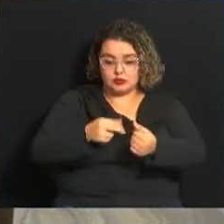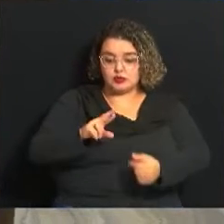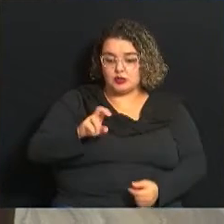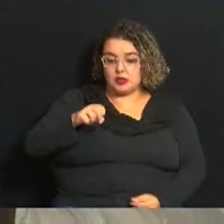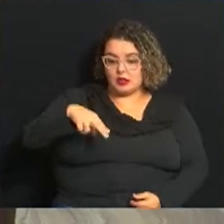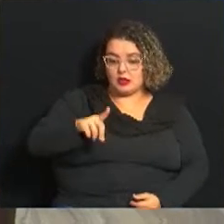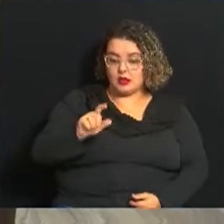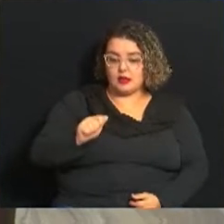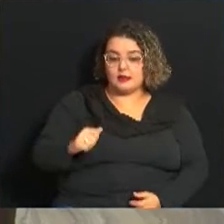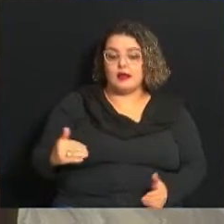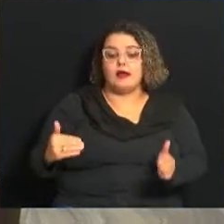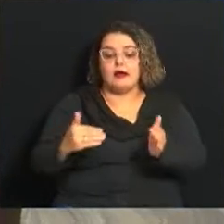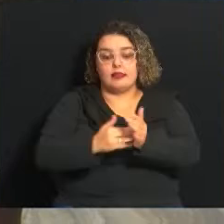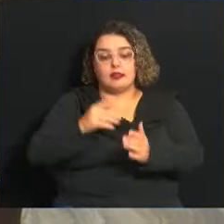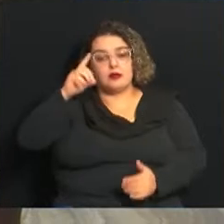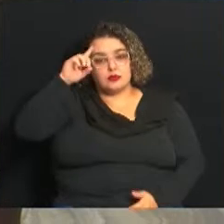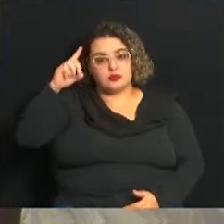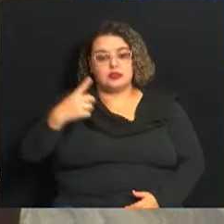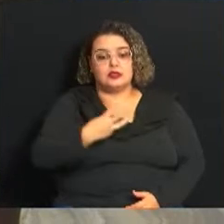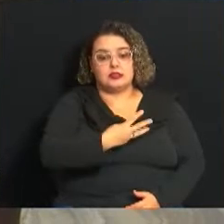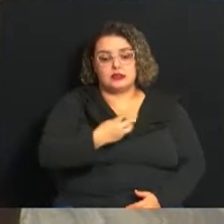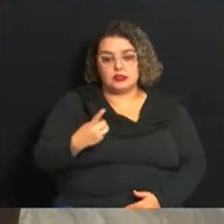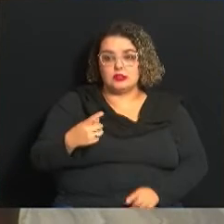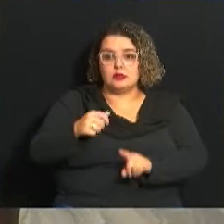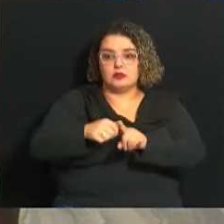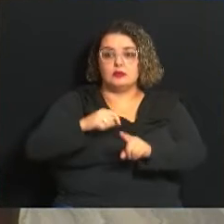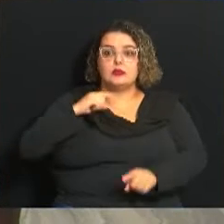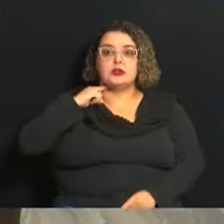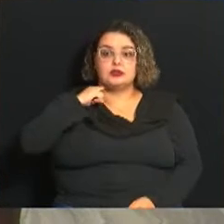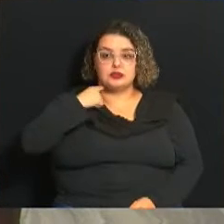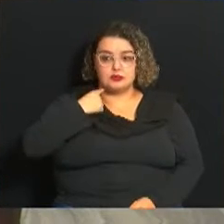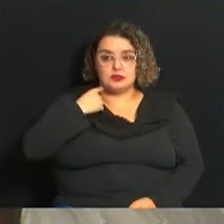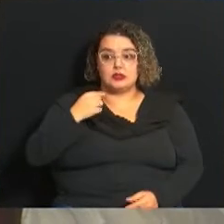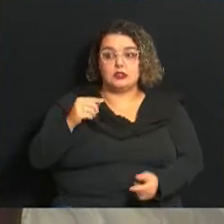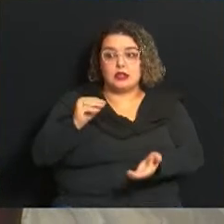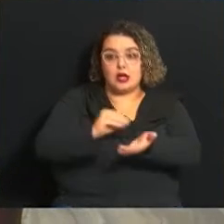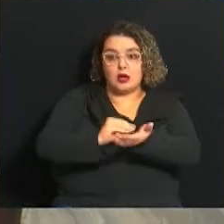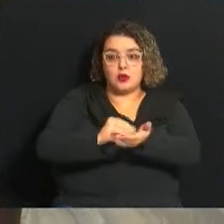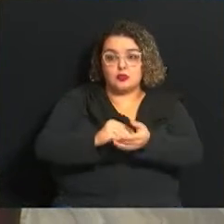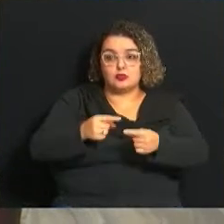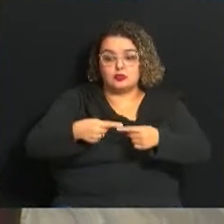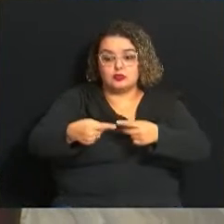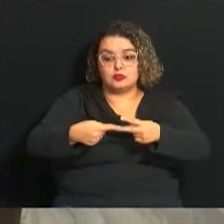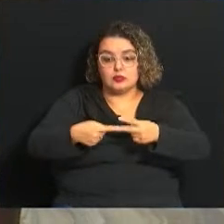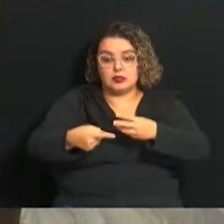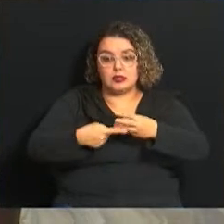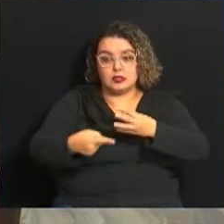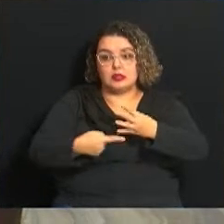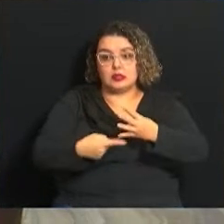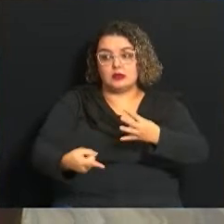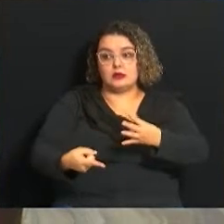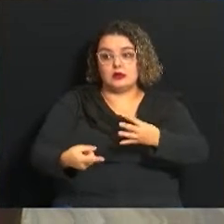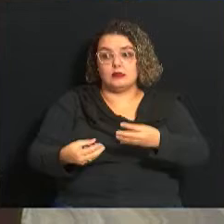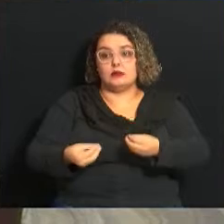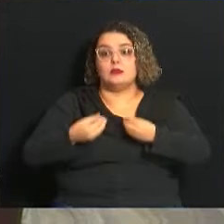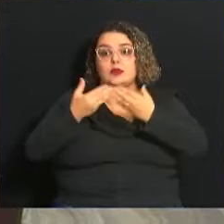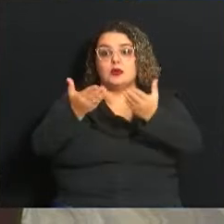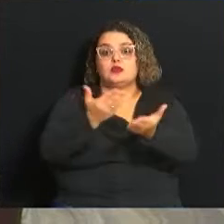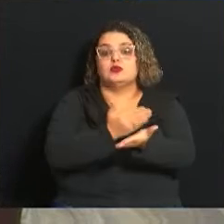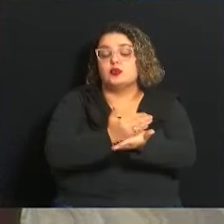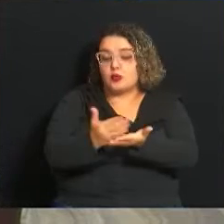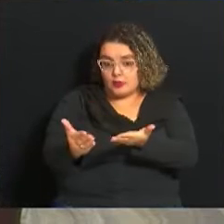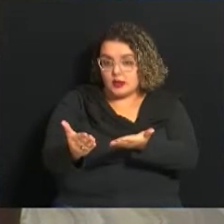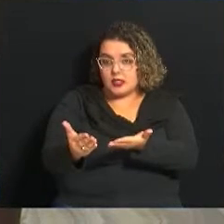de maio, o último dia deste mês, então nós estamos aí na última semana. Para aqueles que entregaram logo no início que